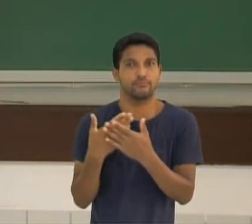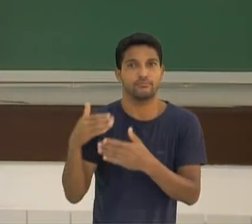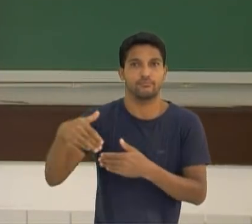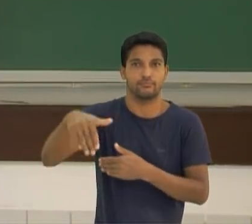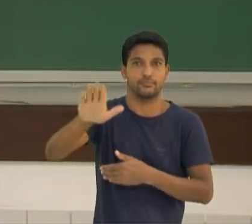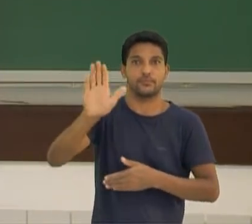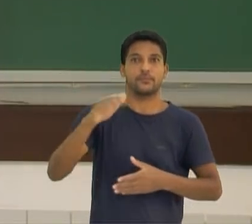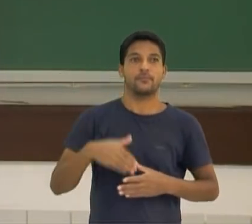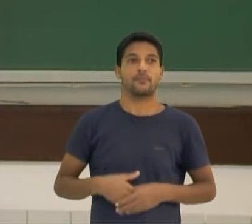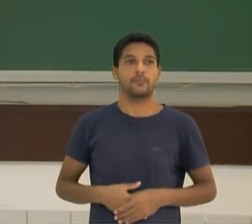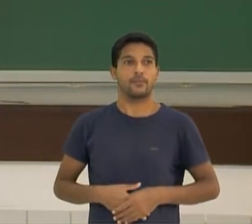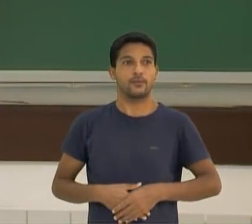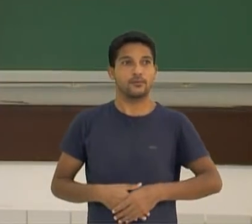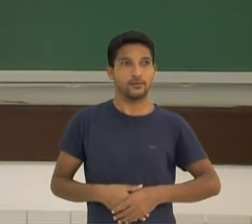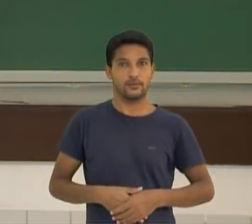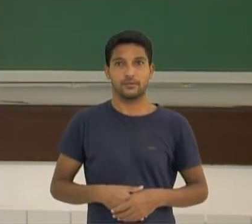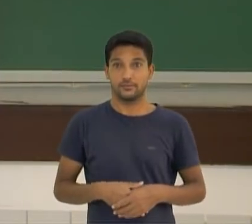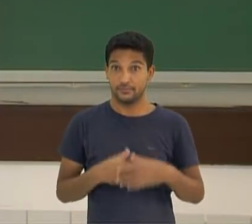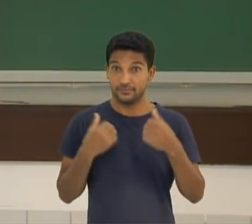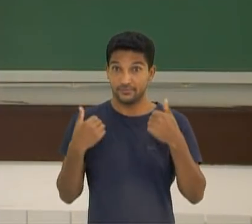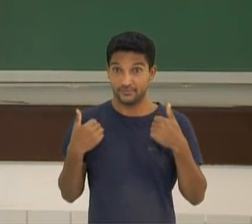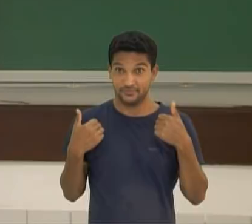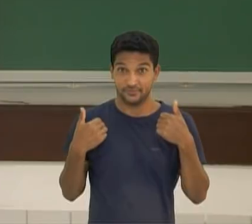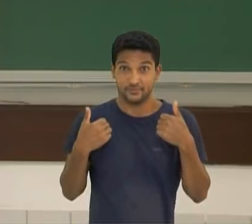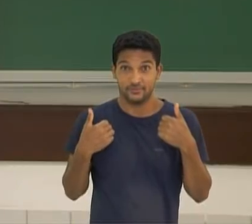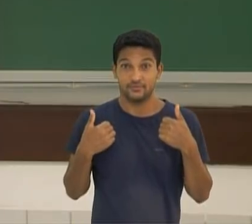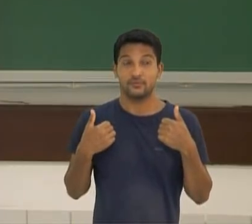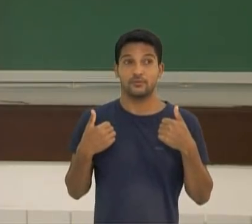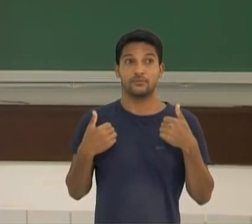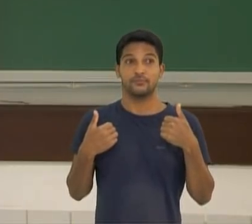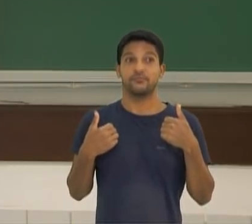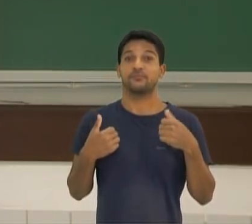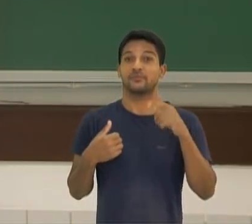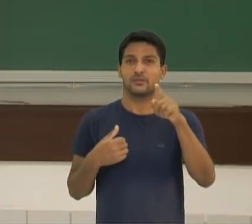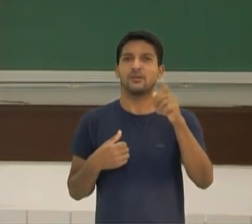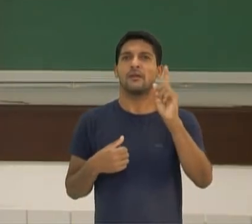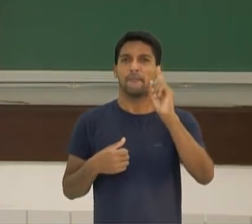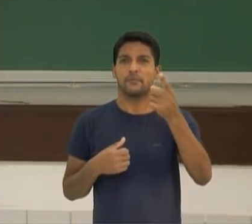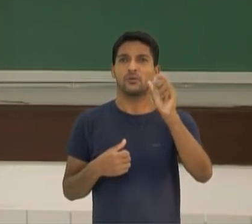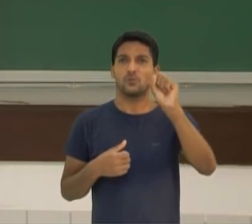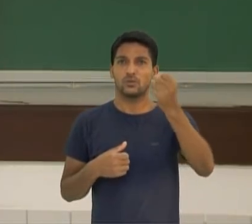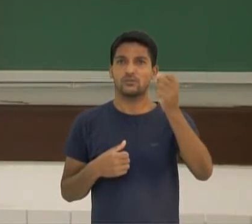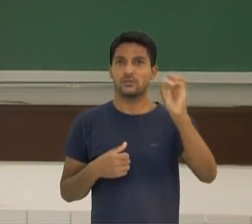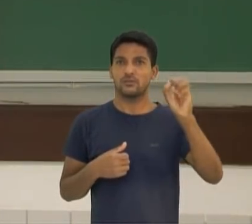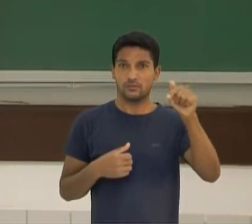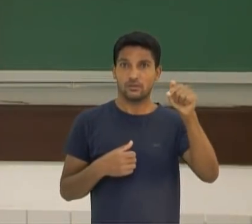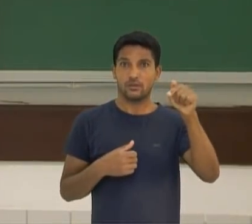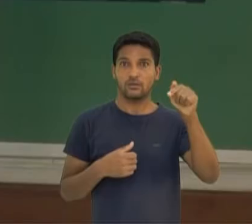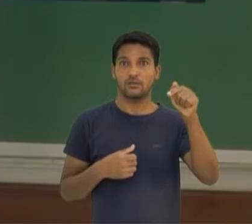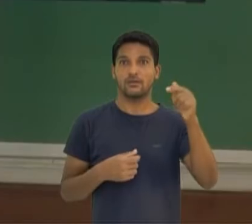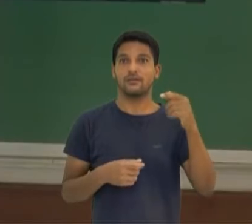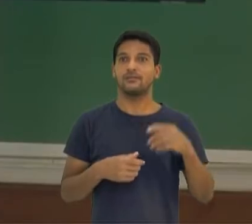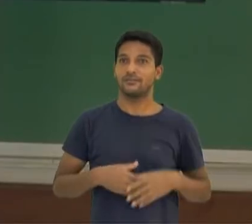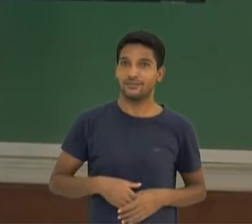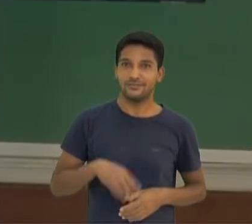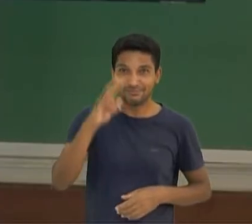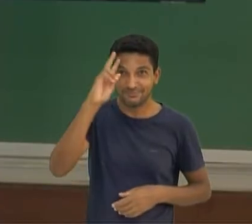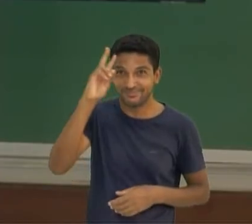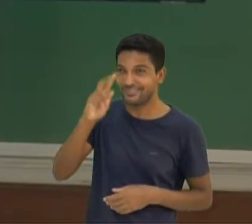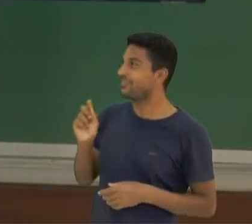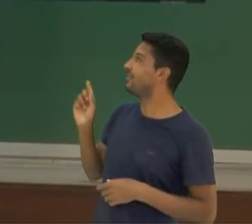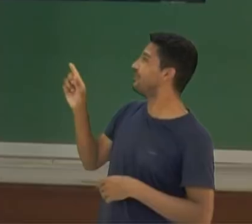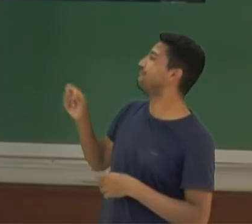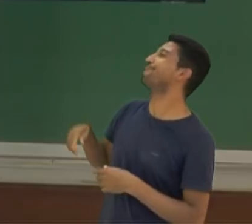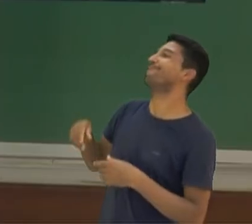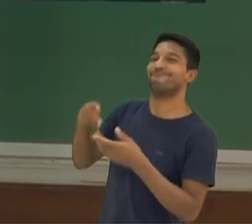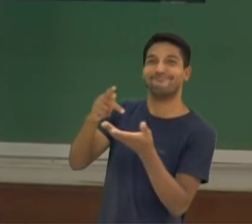aulas, beleza? Beleza, professor. E aí, galera, em 1807, Isaías estava lembrando aqui, a gente não deu